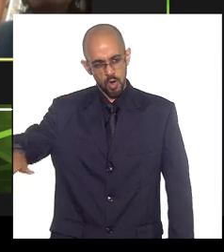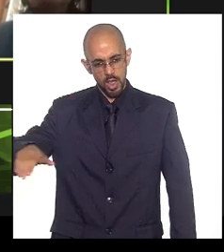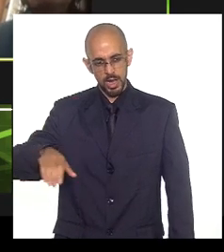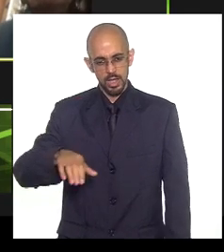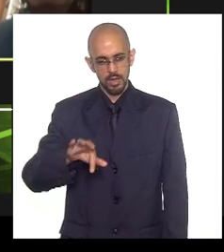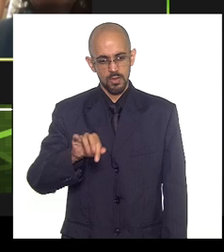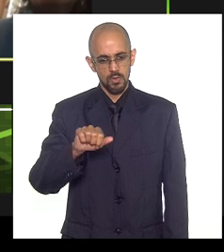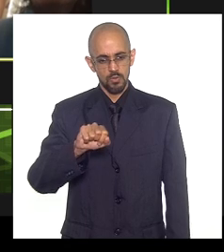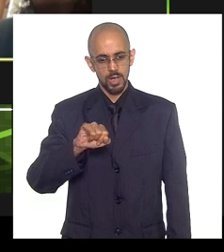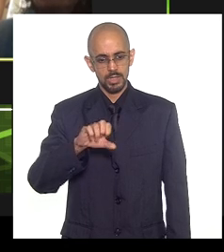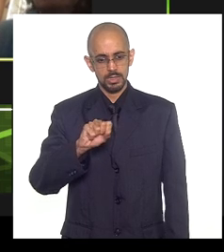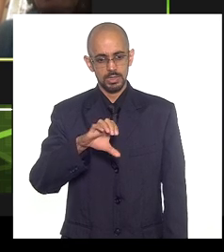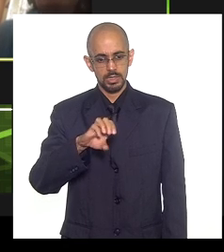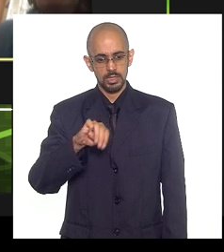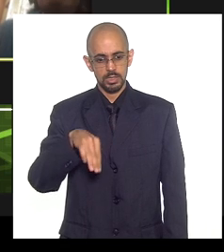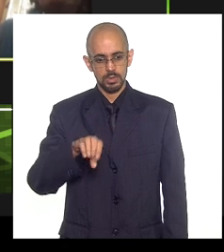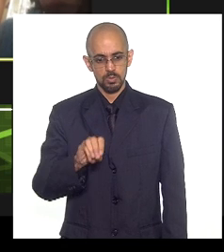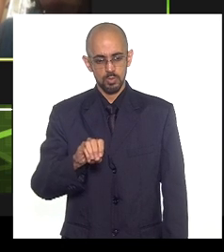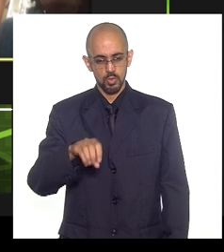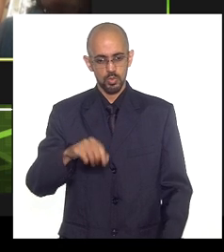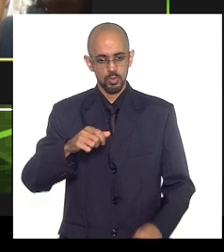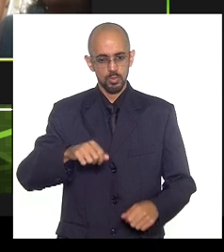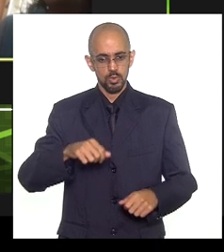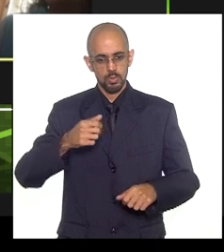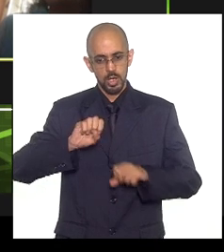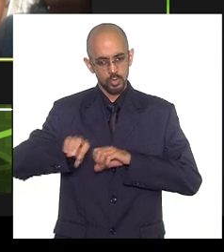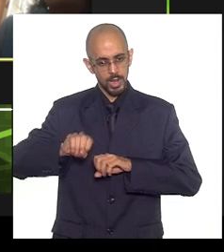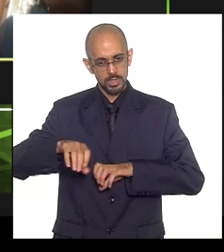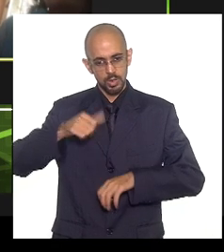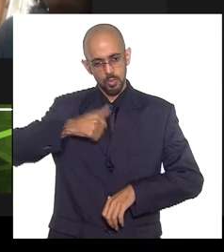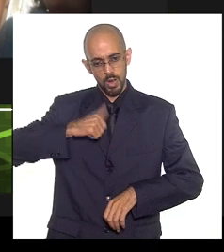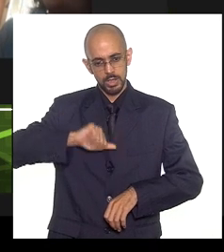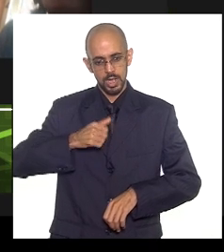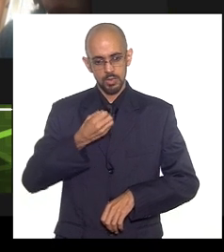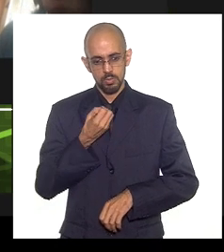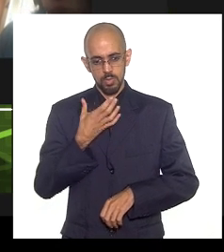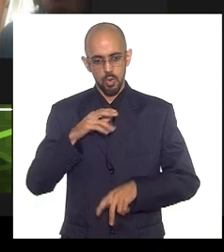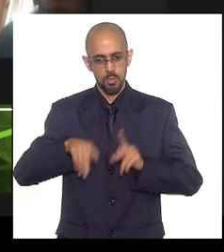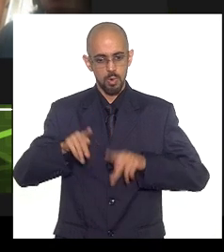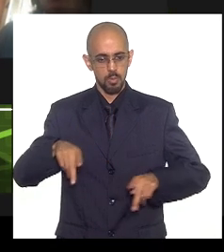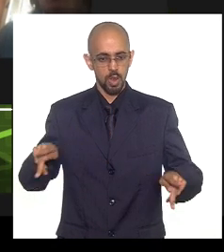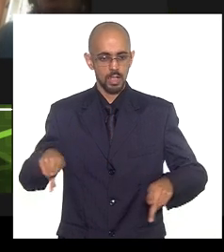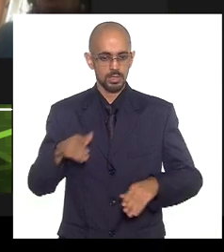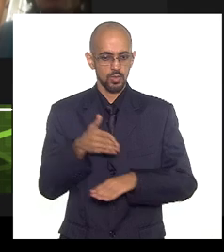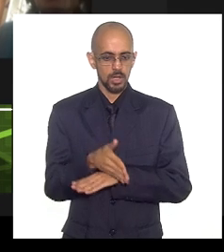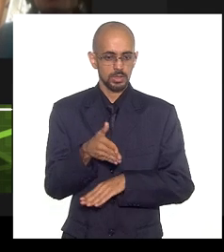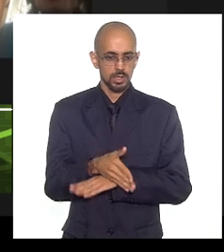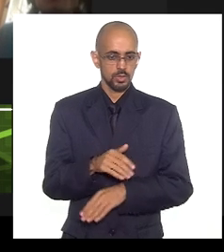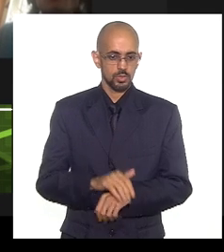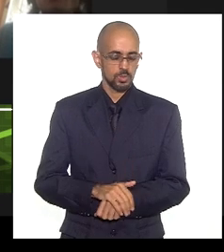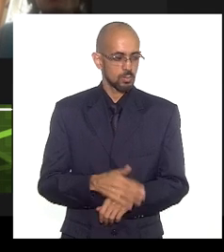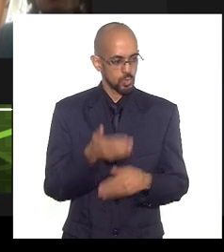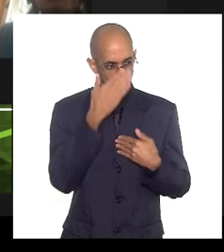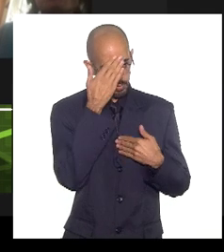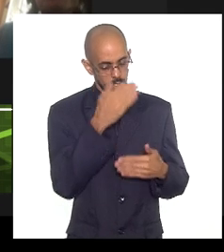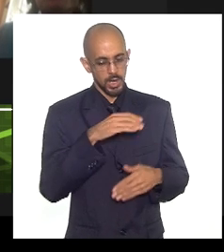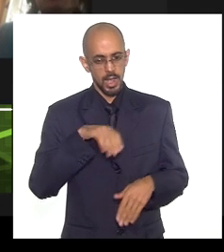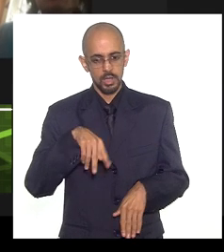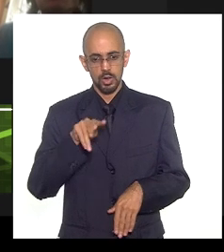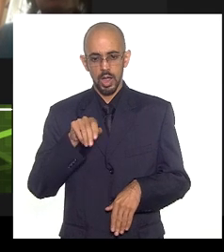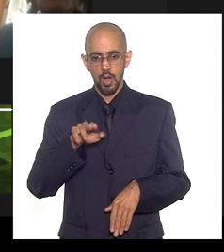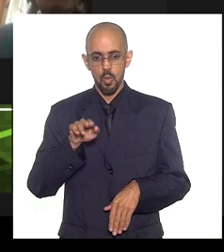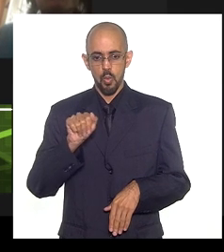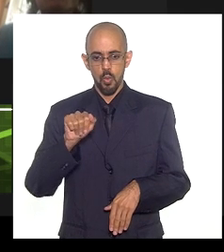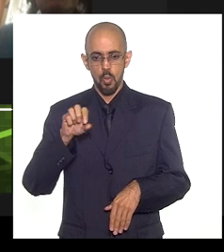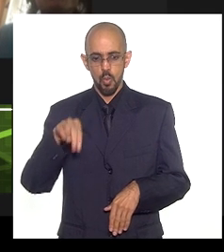educação de qualidade pública e popular Obrigado a Cauã Pozino que falou aqui